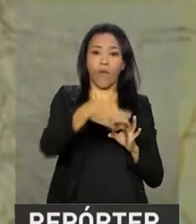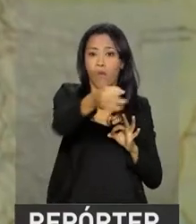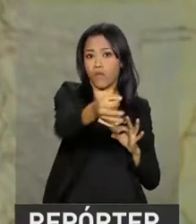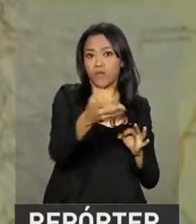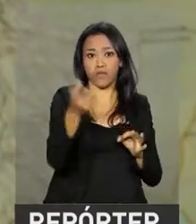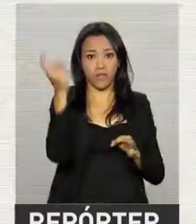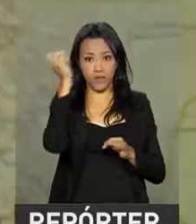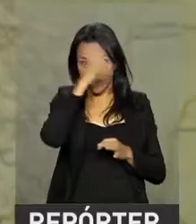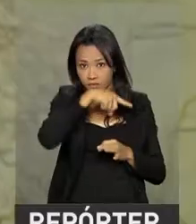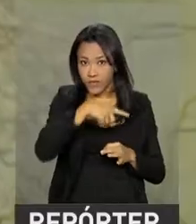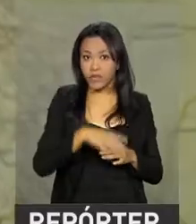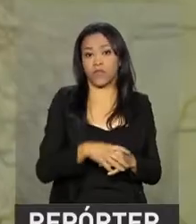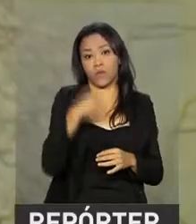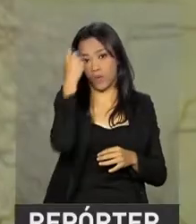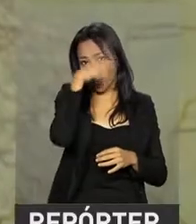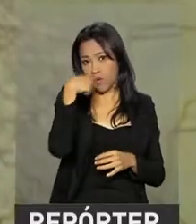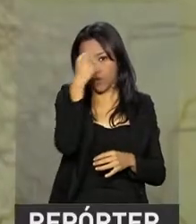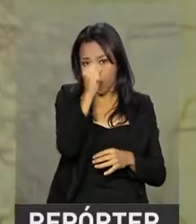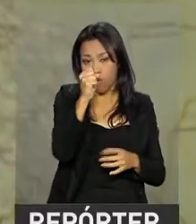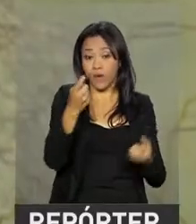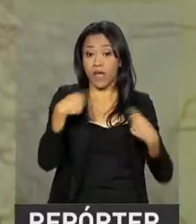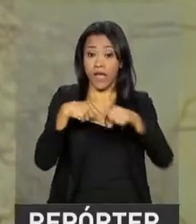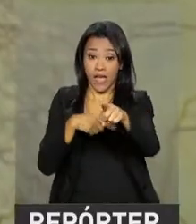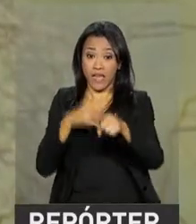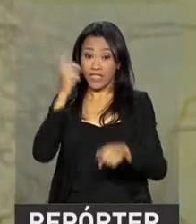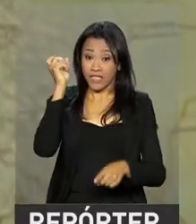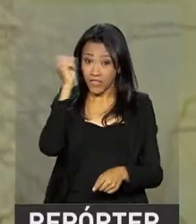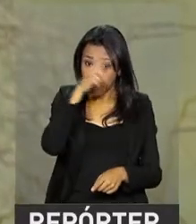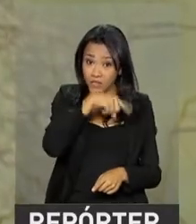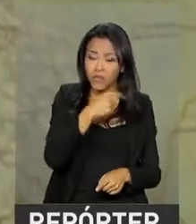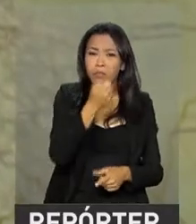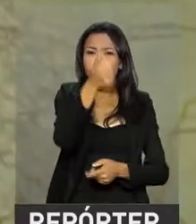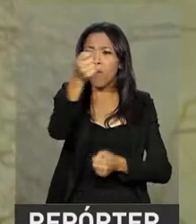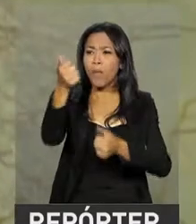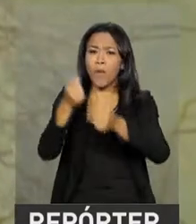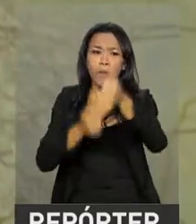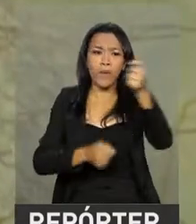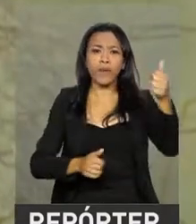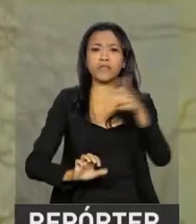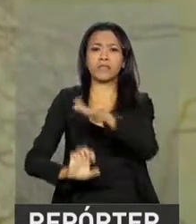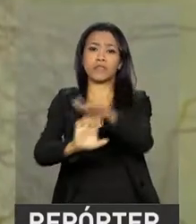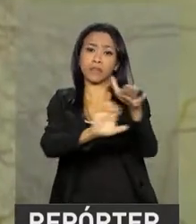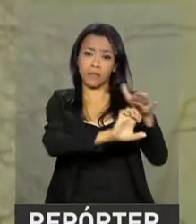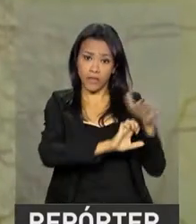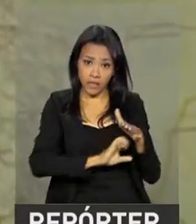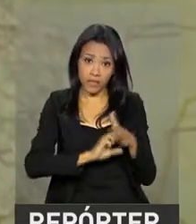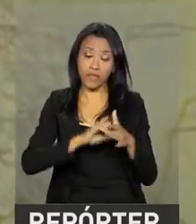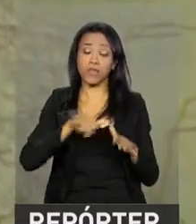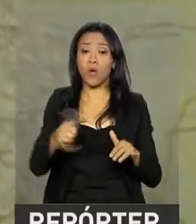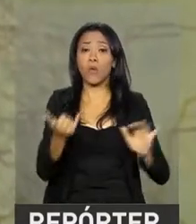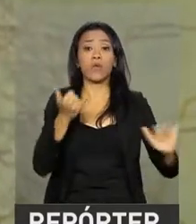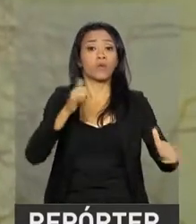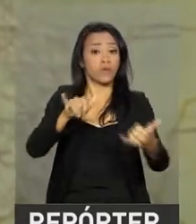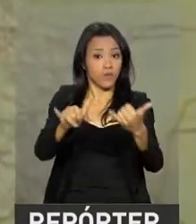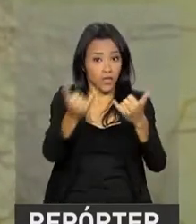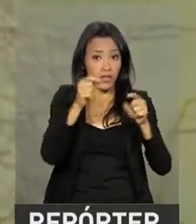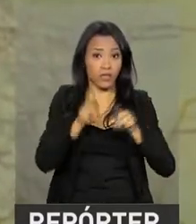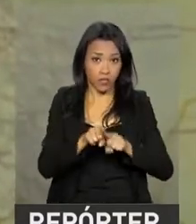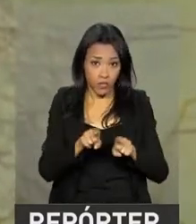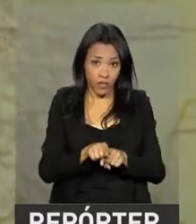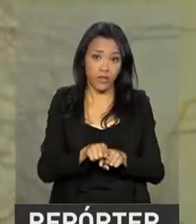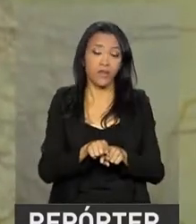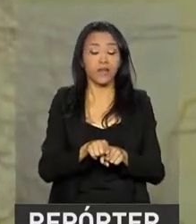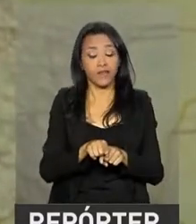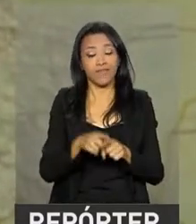de outros compromissos essa transformação vídeos fofíssimo as empresas pouquíssimas oportunidades de contrato em jornada especial